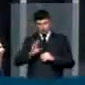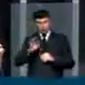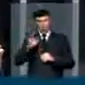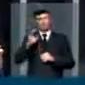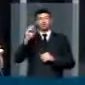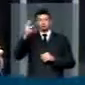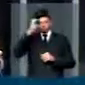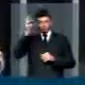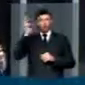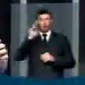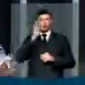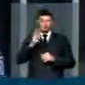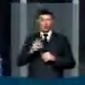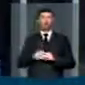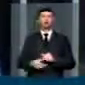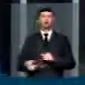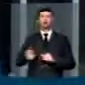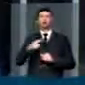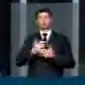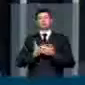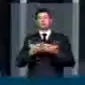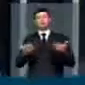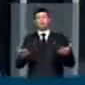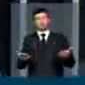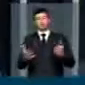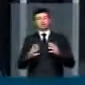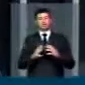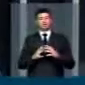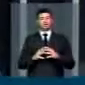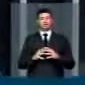Maranhão, teve uma grande perca.